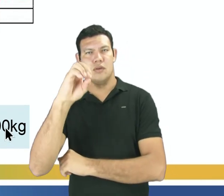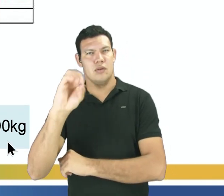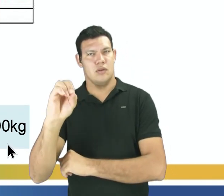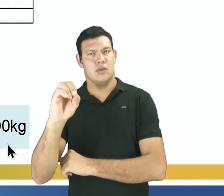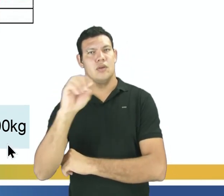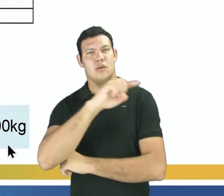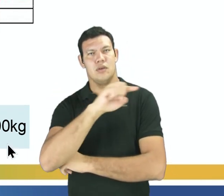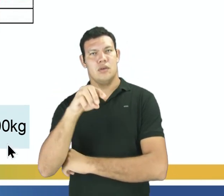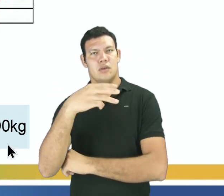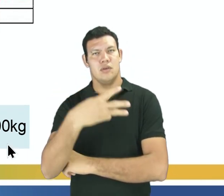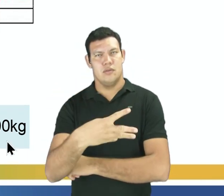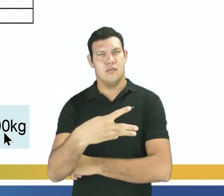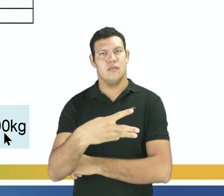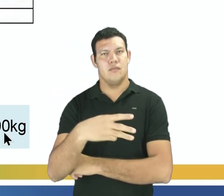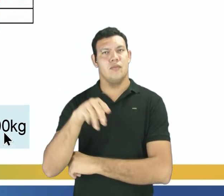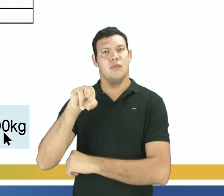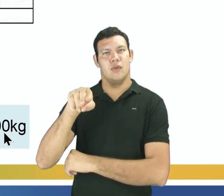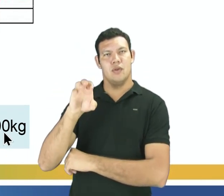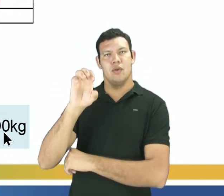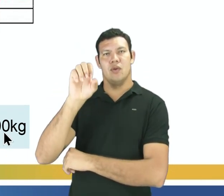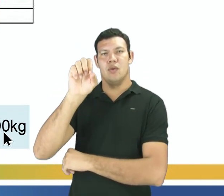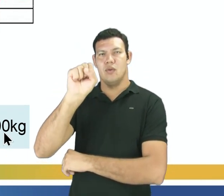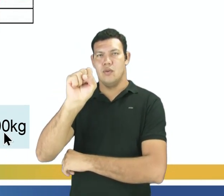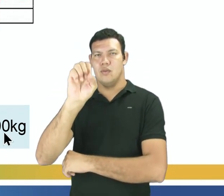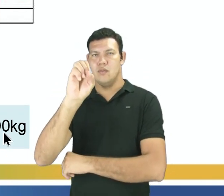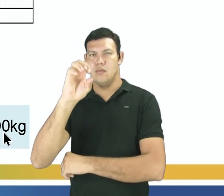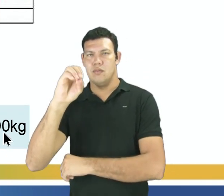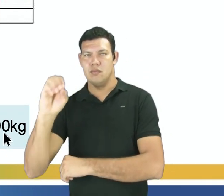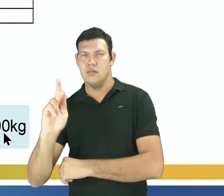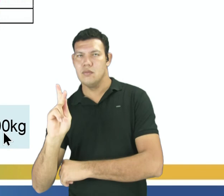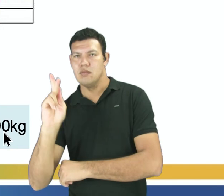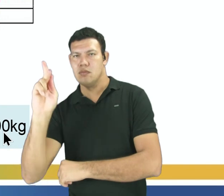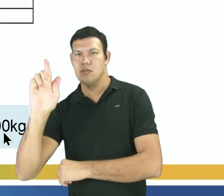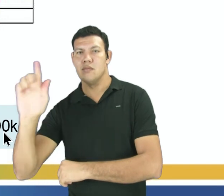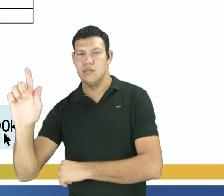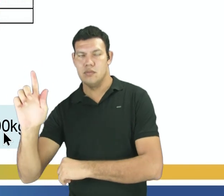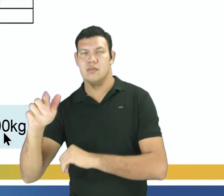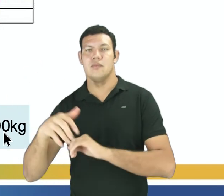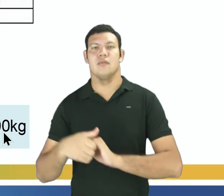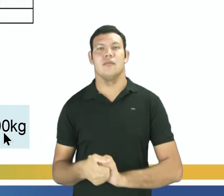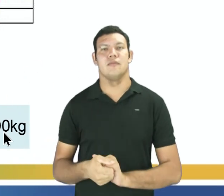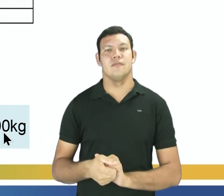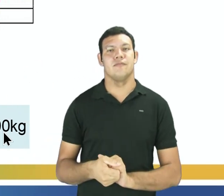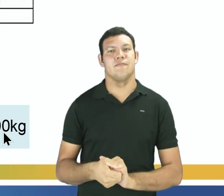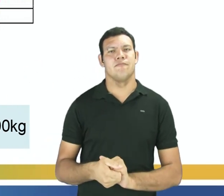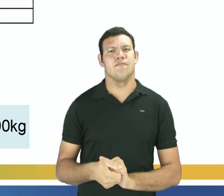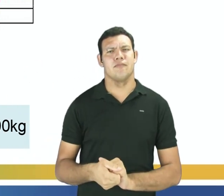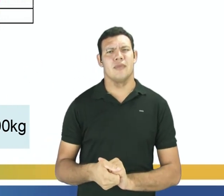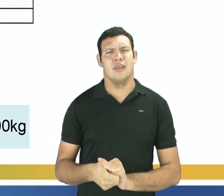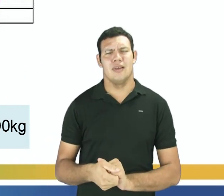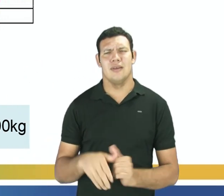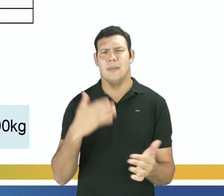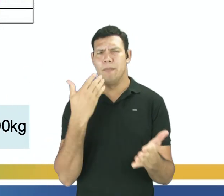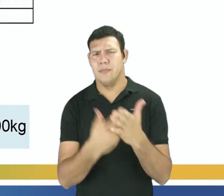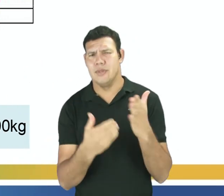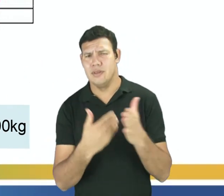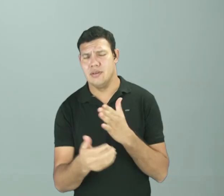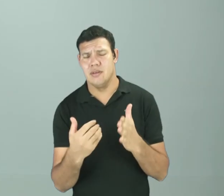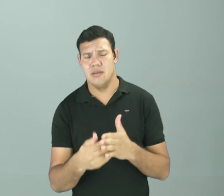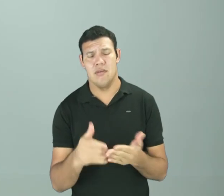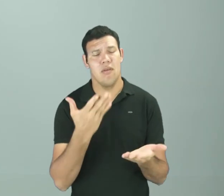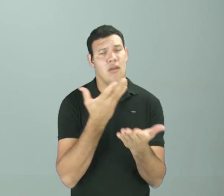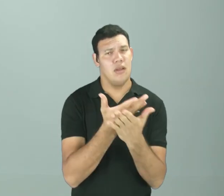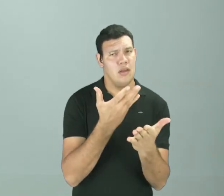resultado 800 quilos. Então, quero dizer para você que talvez tenha perdido essa aula. Vá até